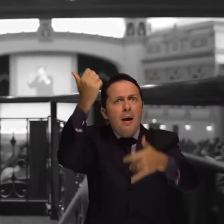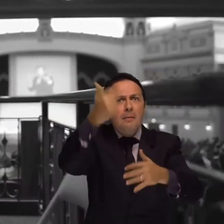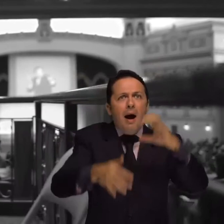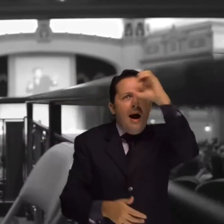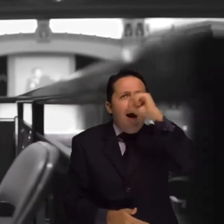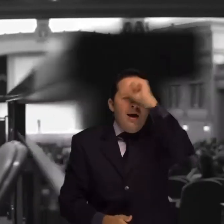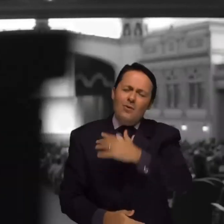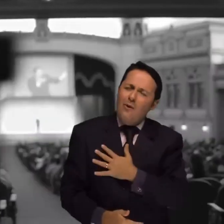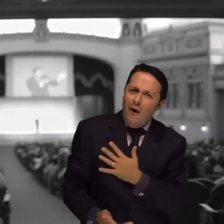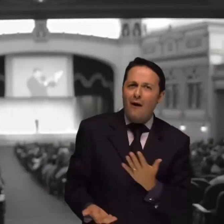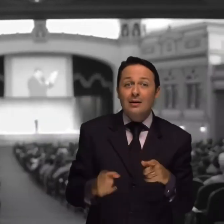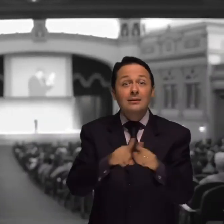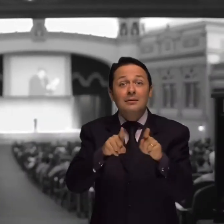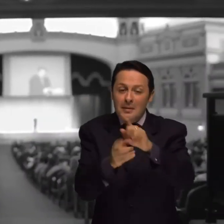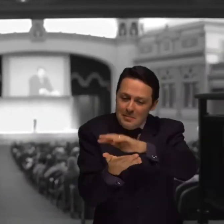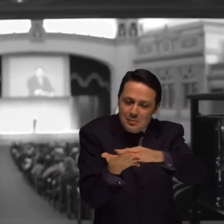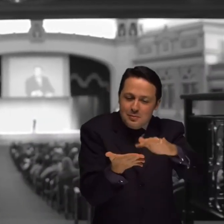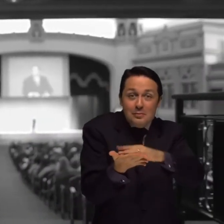e novas publicações em braille.